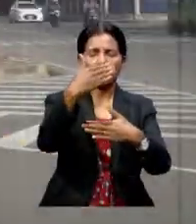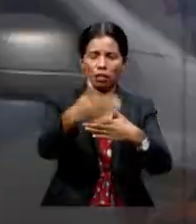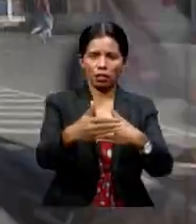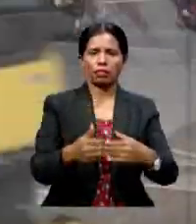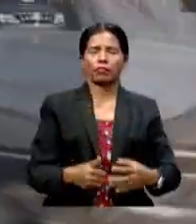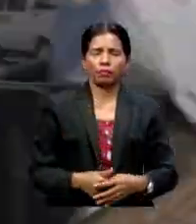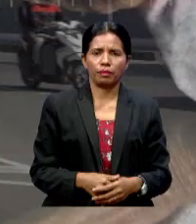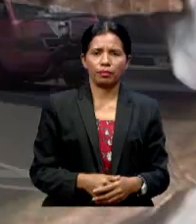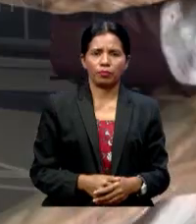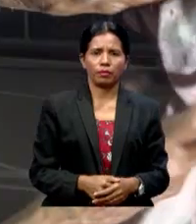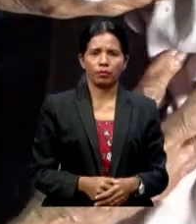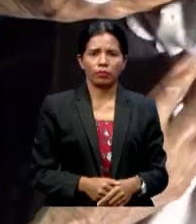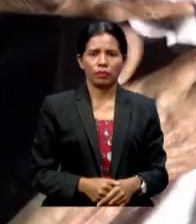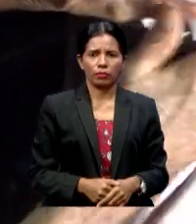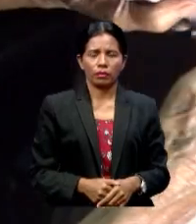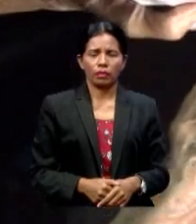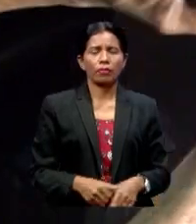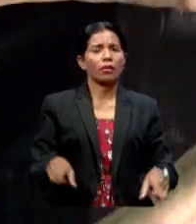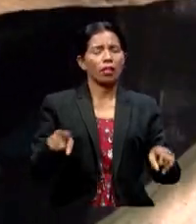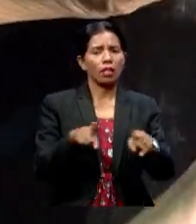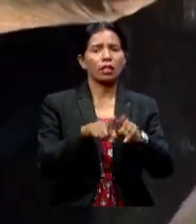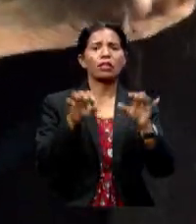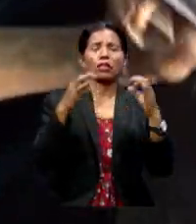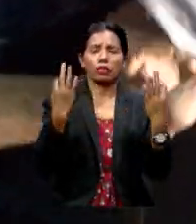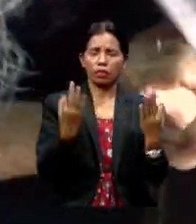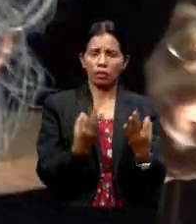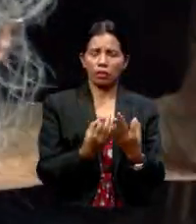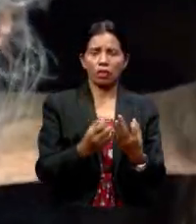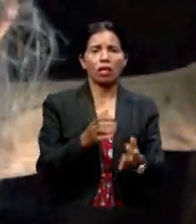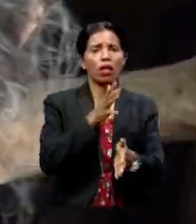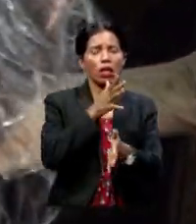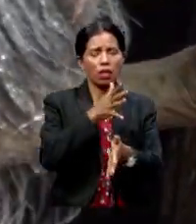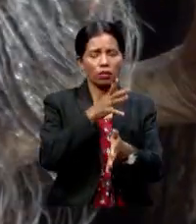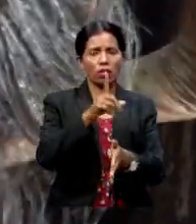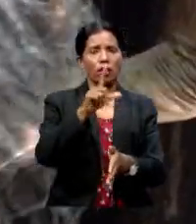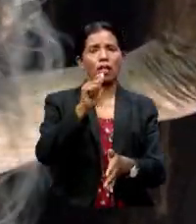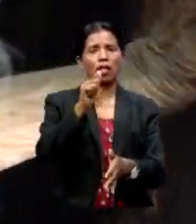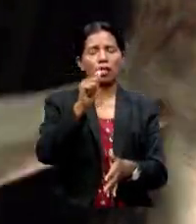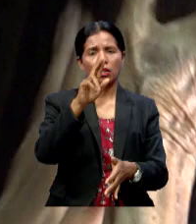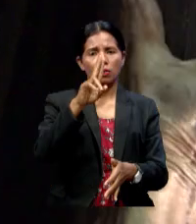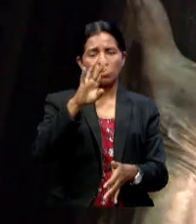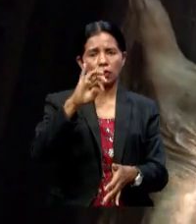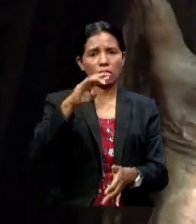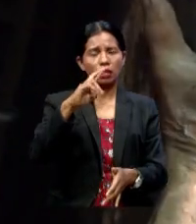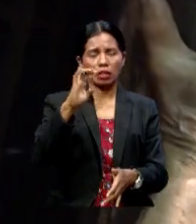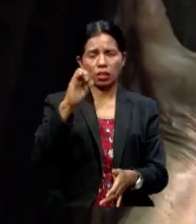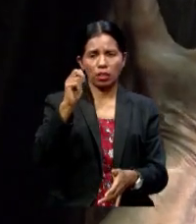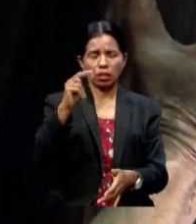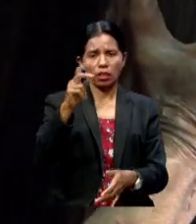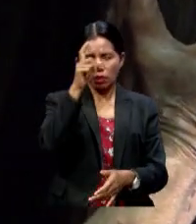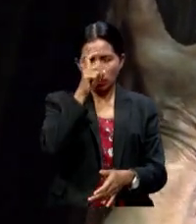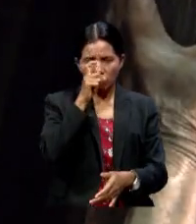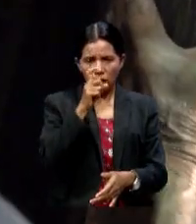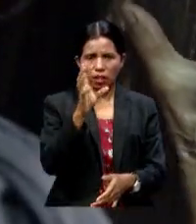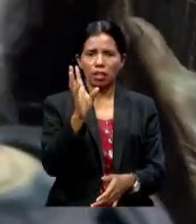Né? A nessa família, a Volaurinda Duarte, o Tina Nenu Recen Lima,